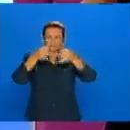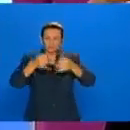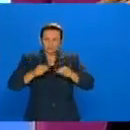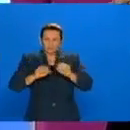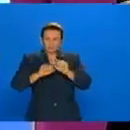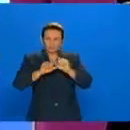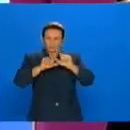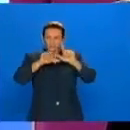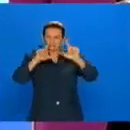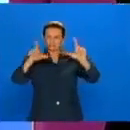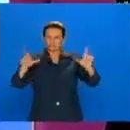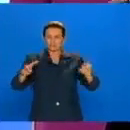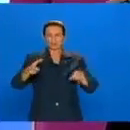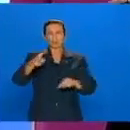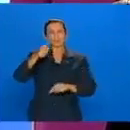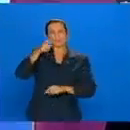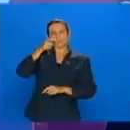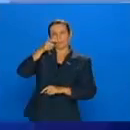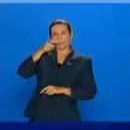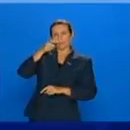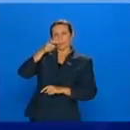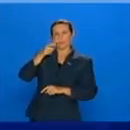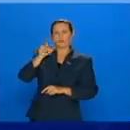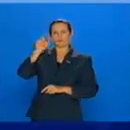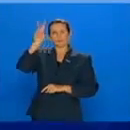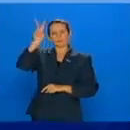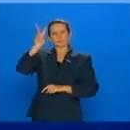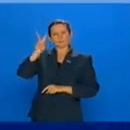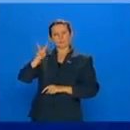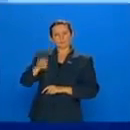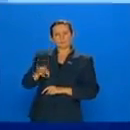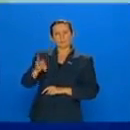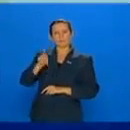teremos a contribuição de Paulo Ronay.